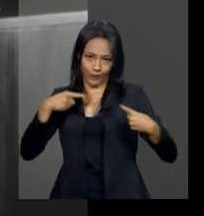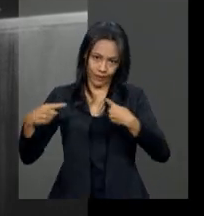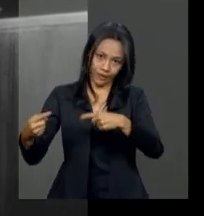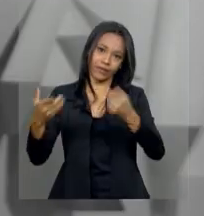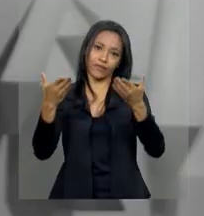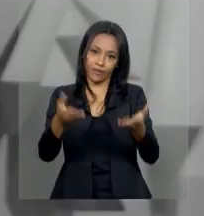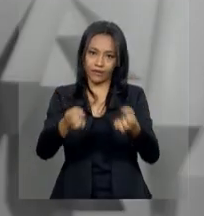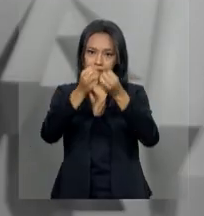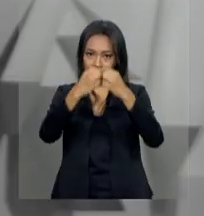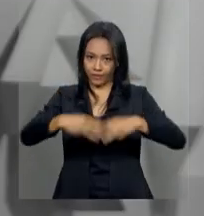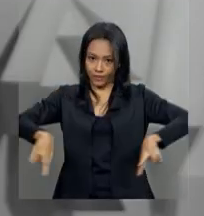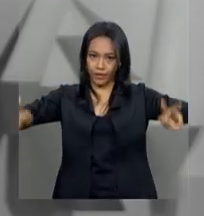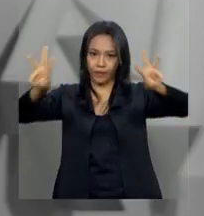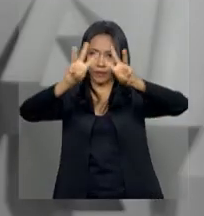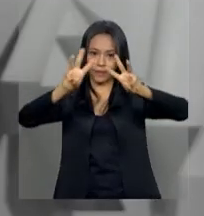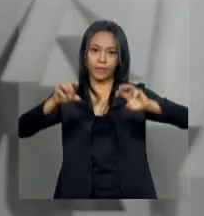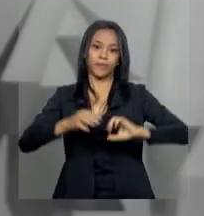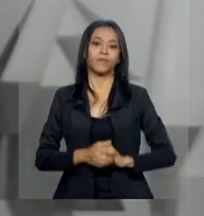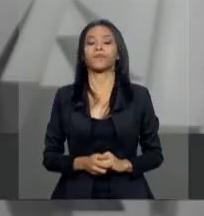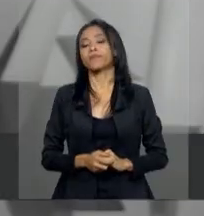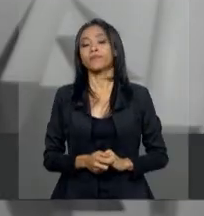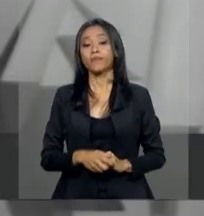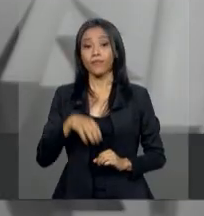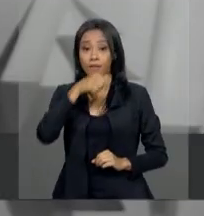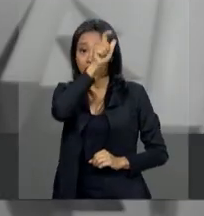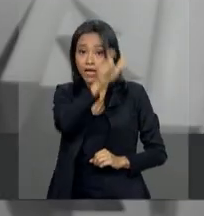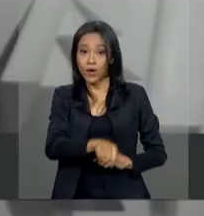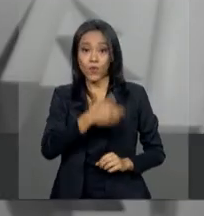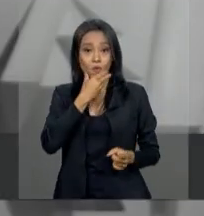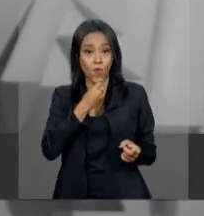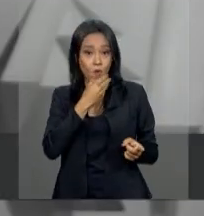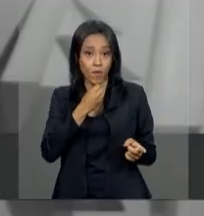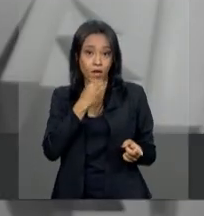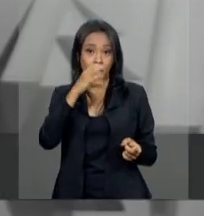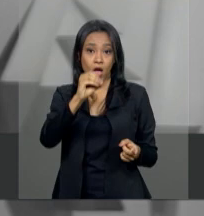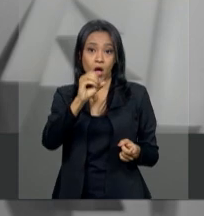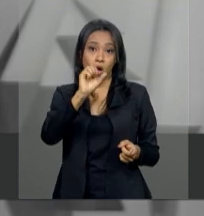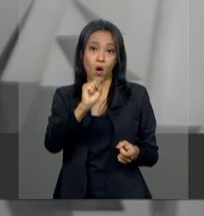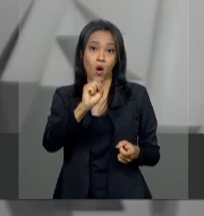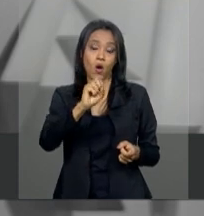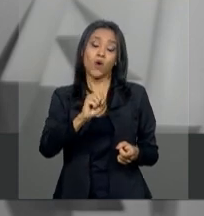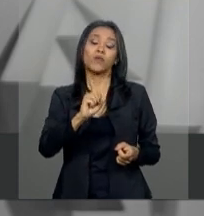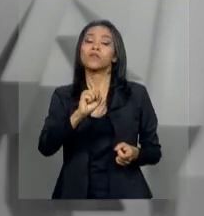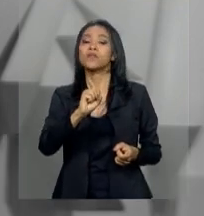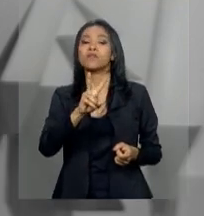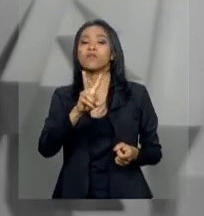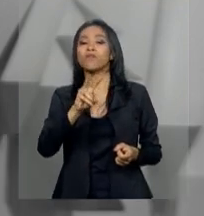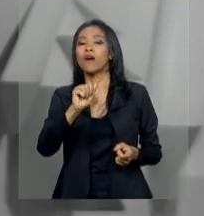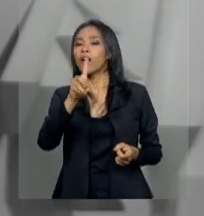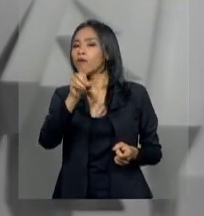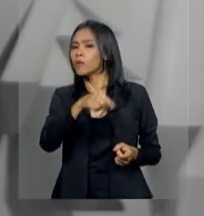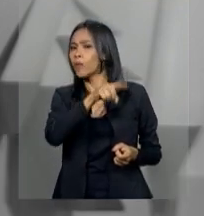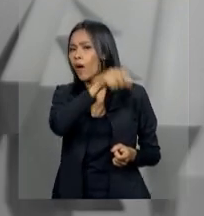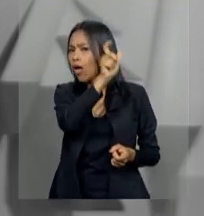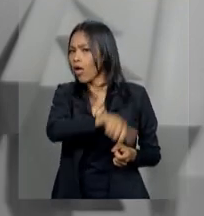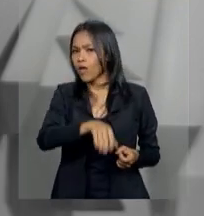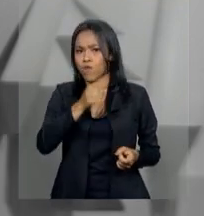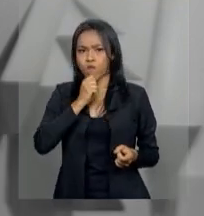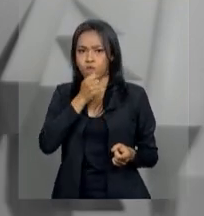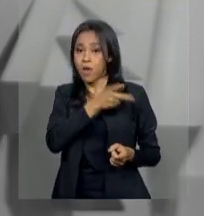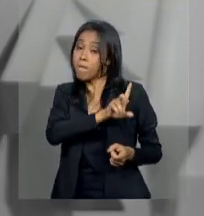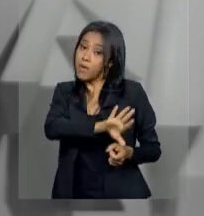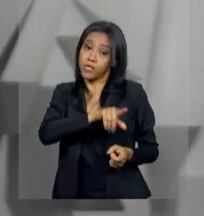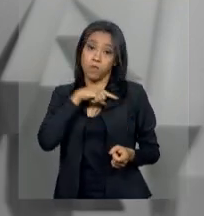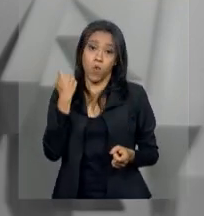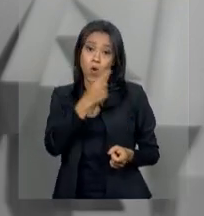da ONU. O acaso é porque Oswaldo Aranha não era o diplomata na representação do Brasil junto à ONU. Mas como o titular